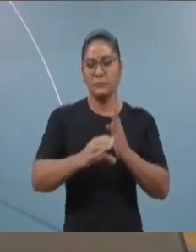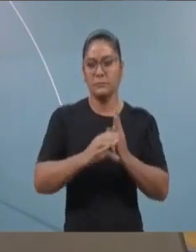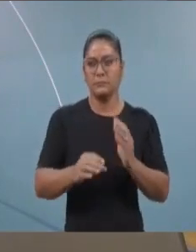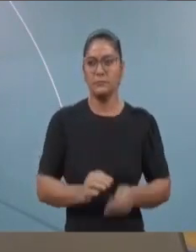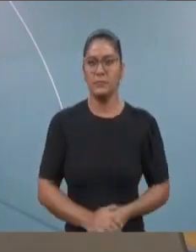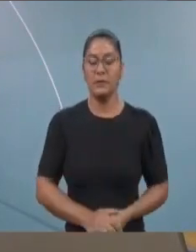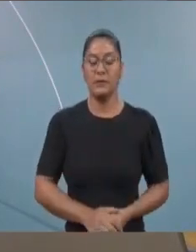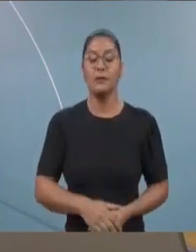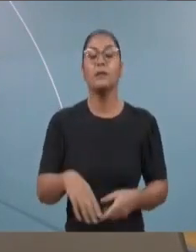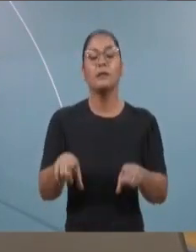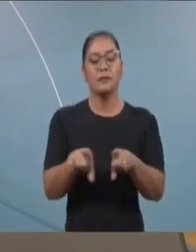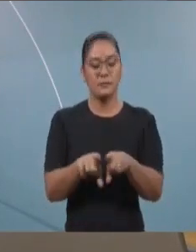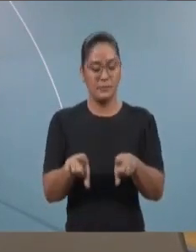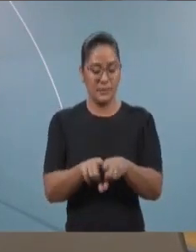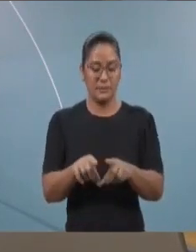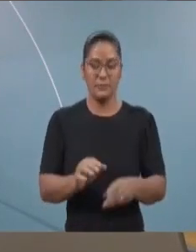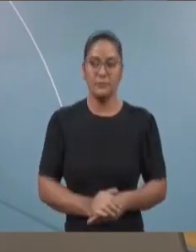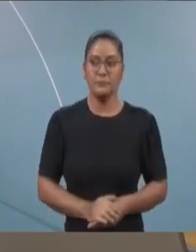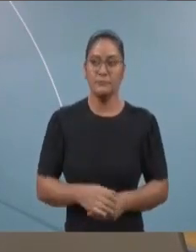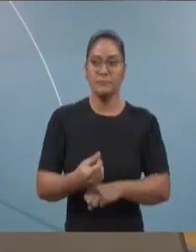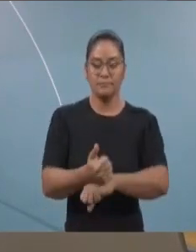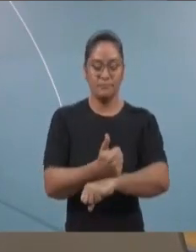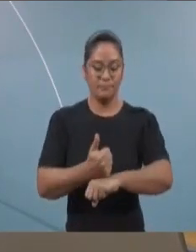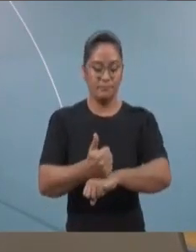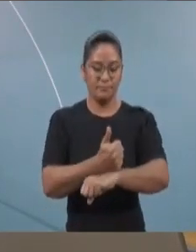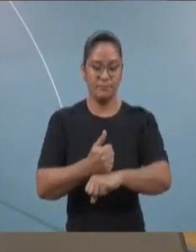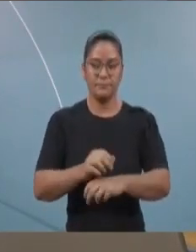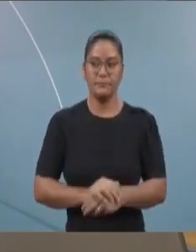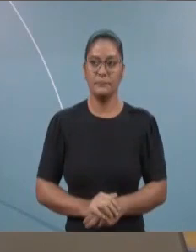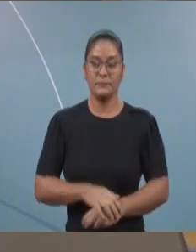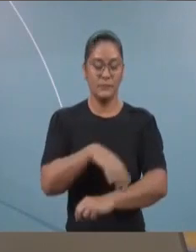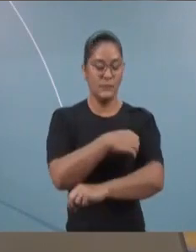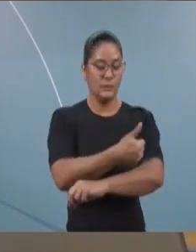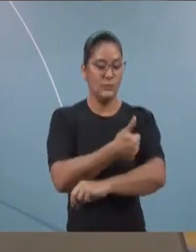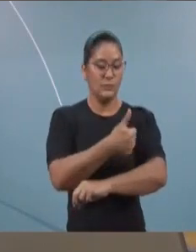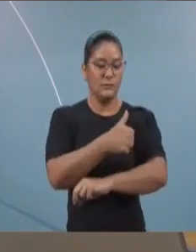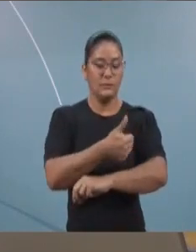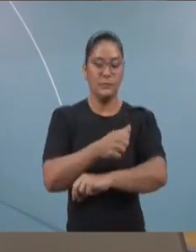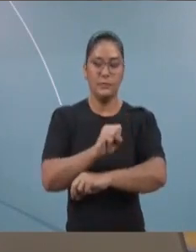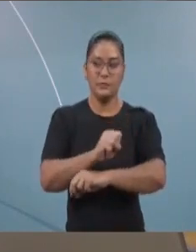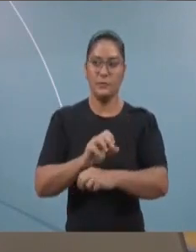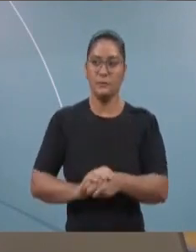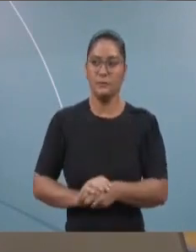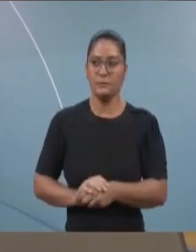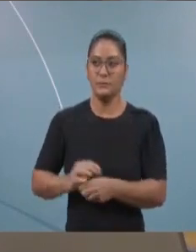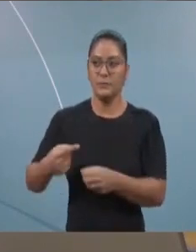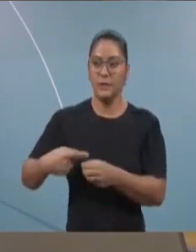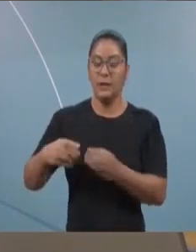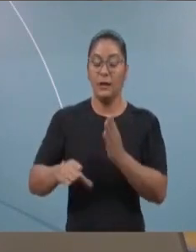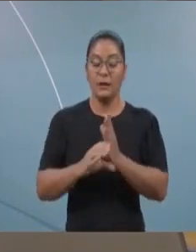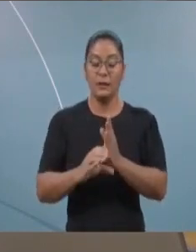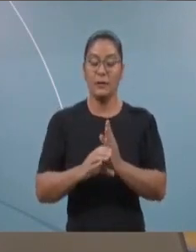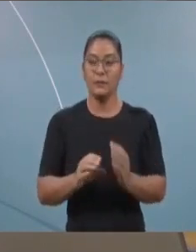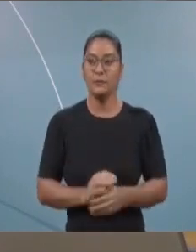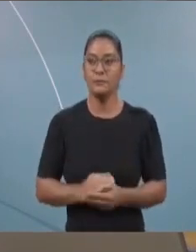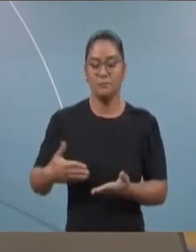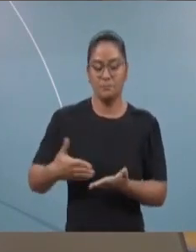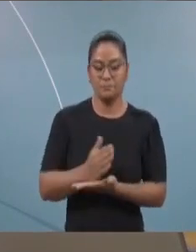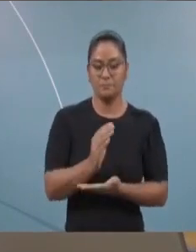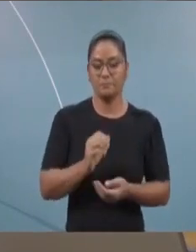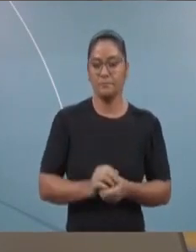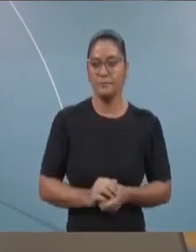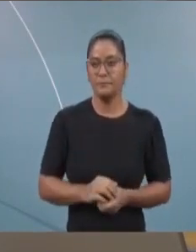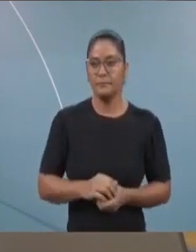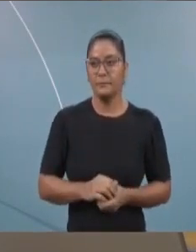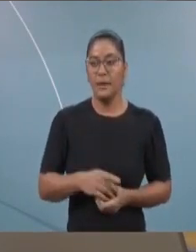o deputado aduto Dias solicitando a recuperação do trecho da RN 1118 entre as saídas do município de Caicó passando pelo